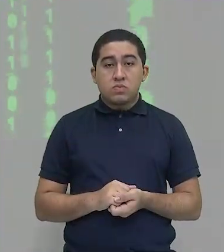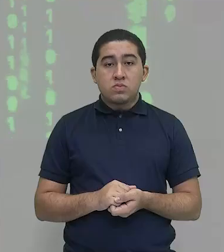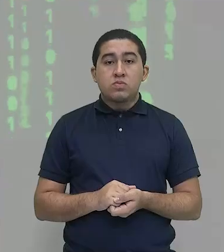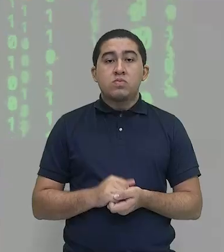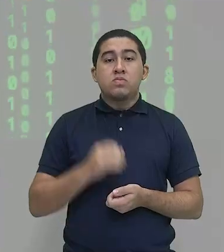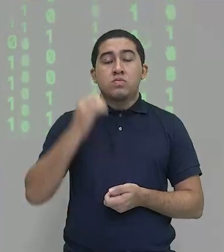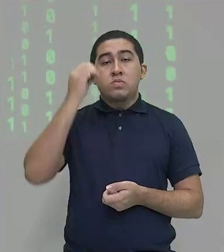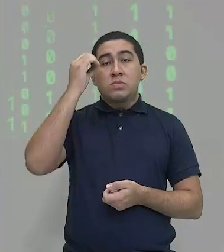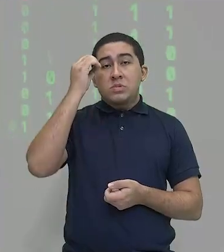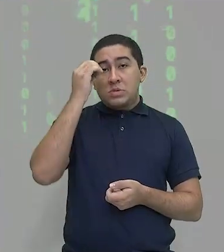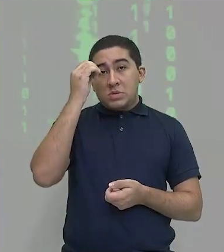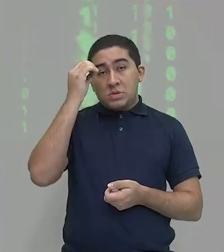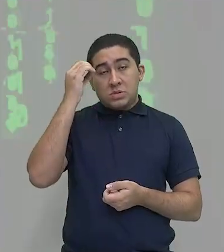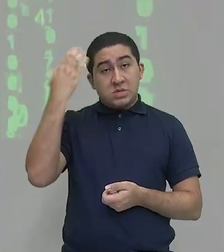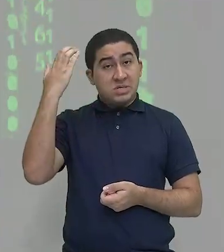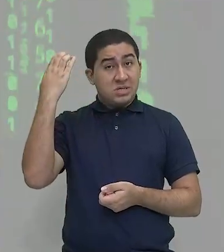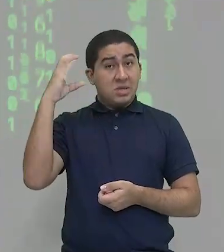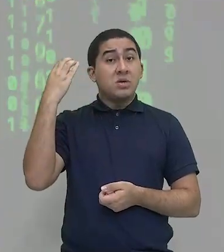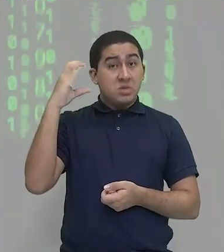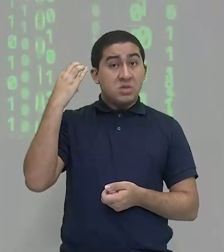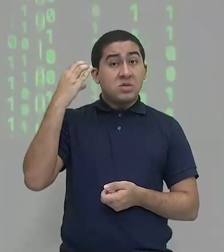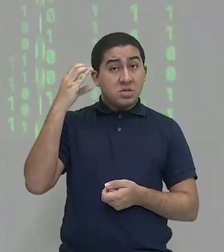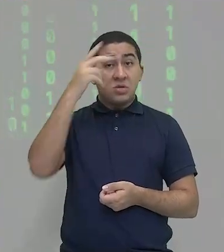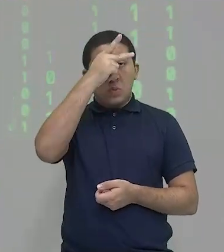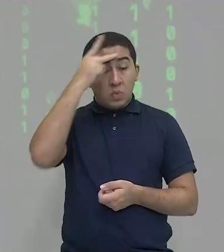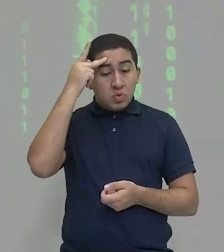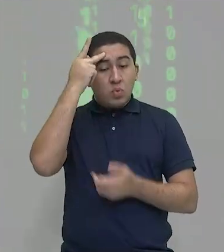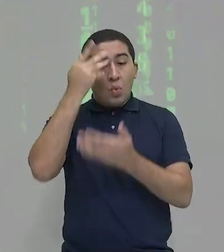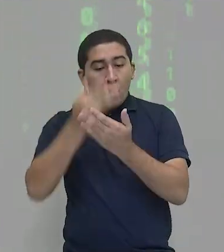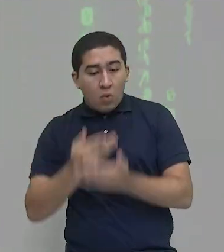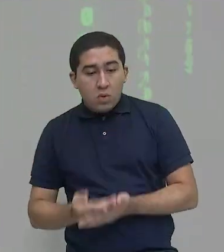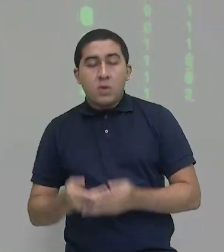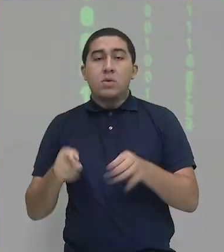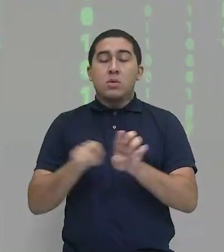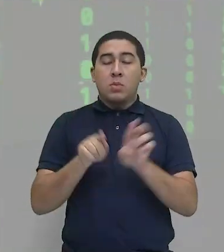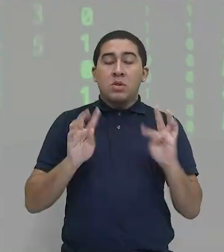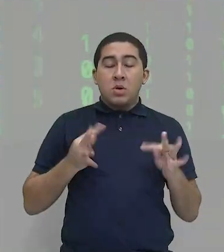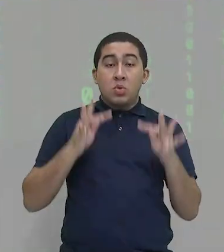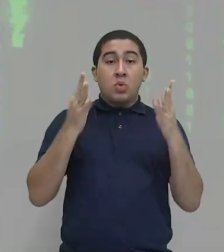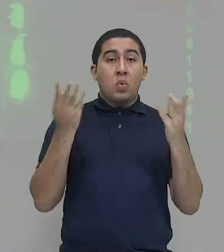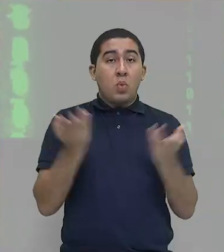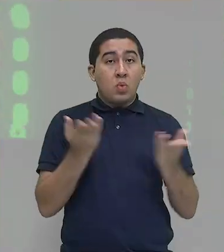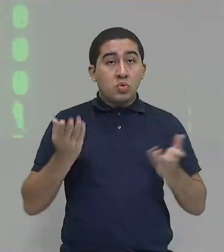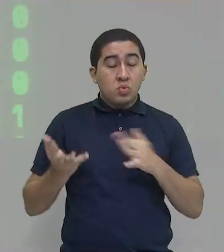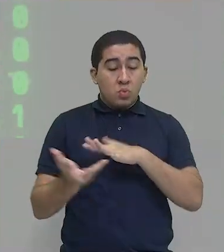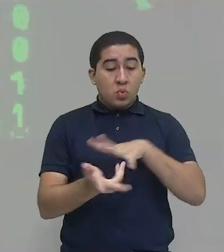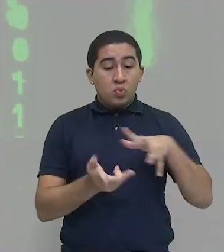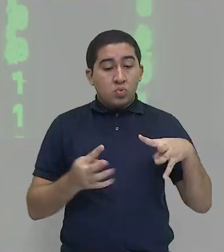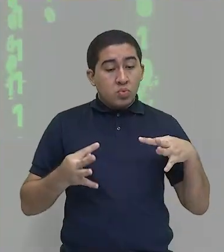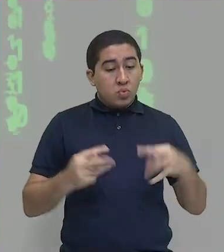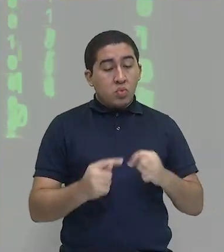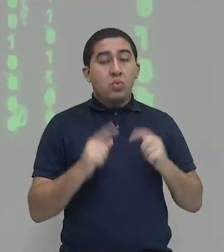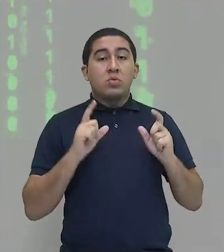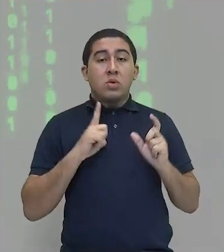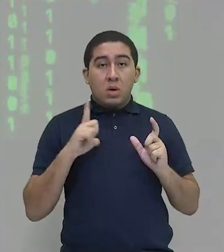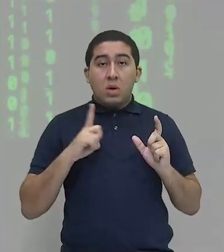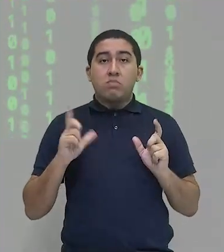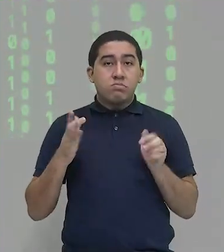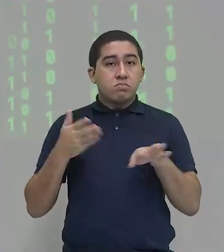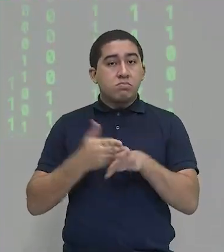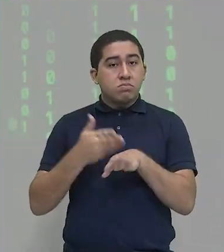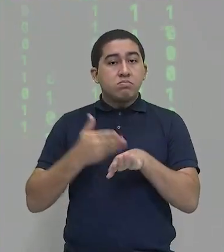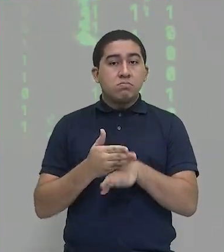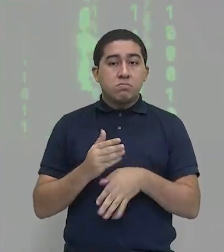cientistas loucos, a gente tem na nossa visão assim a questão dessa tecnologia que hoje movimenta o mundo, que está aí presente,